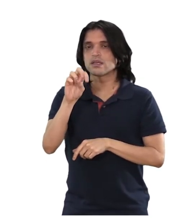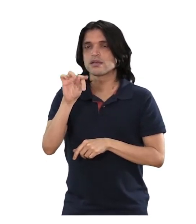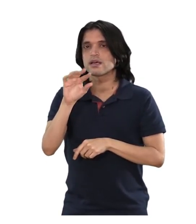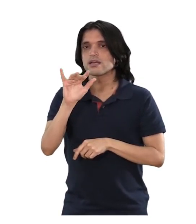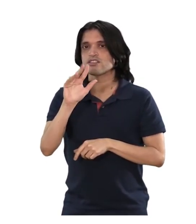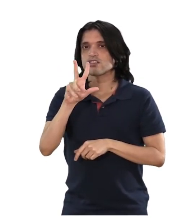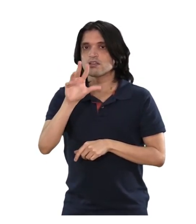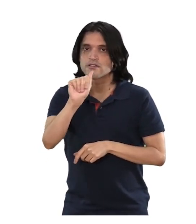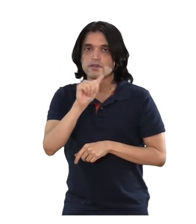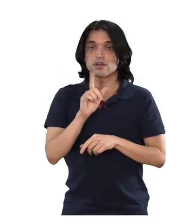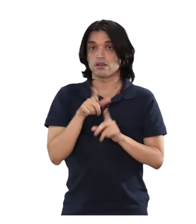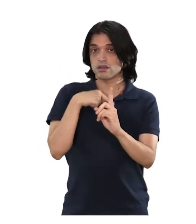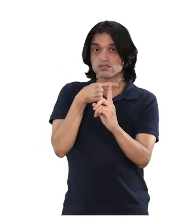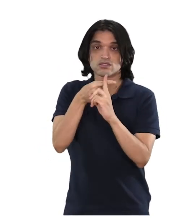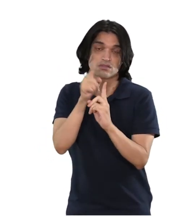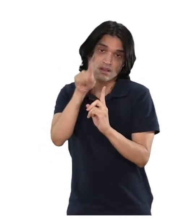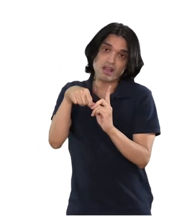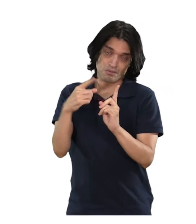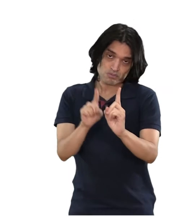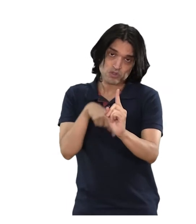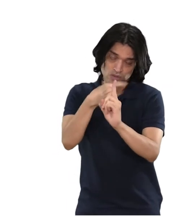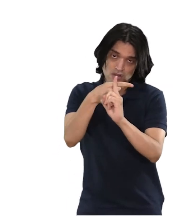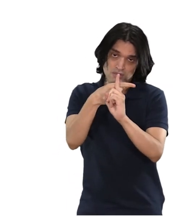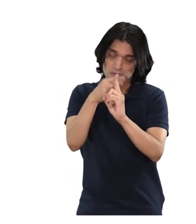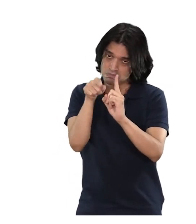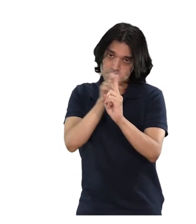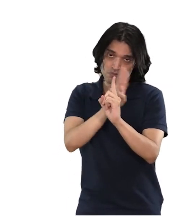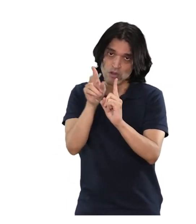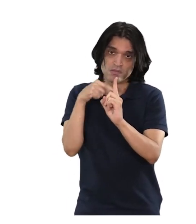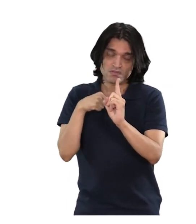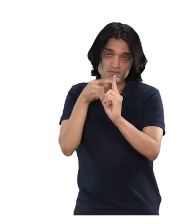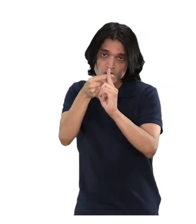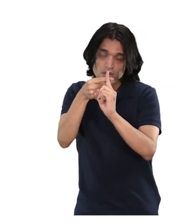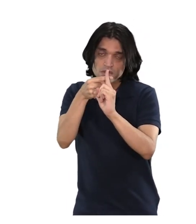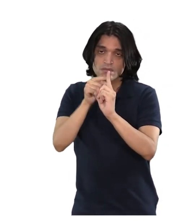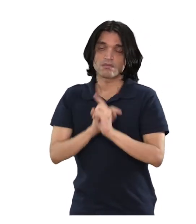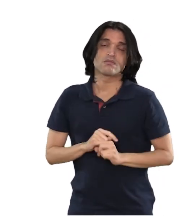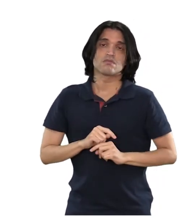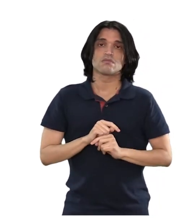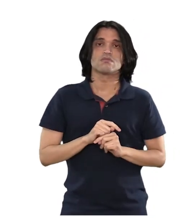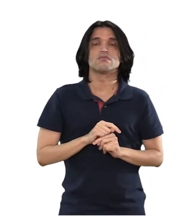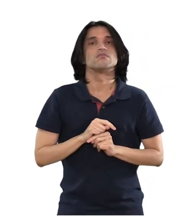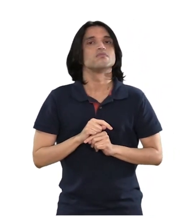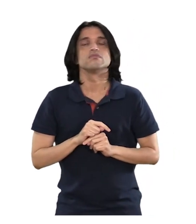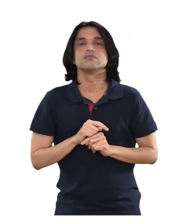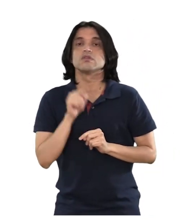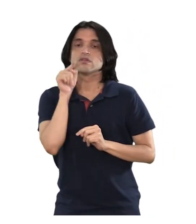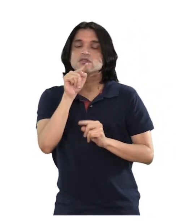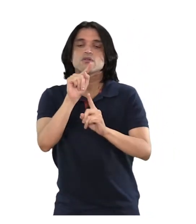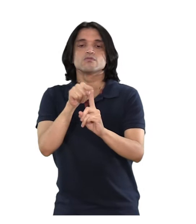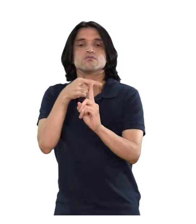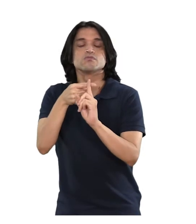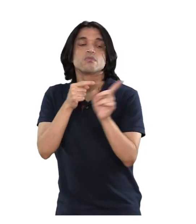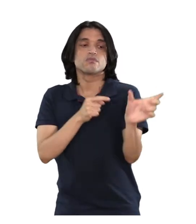diz, aditiva, vem de adição. A conjunção permite que a primeira oração seja acrescida uma